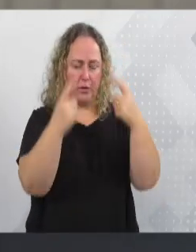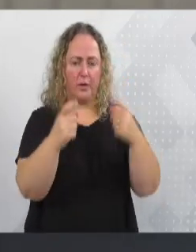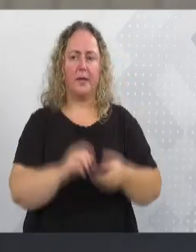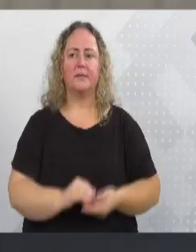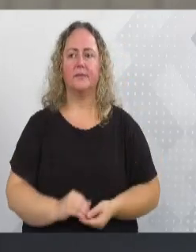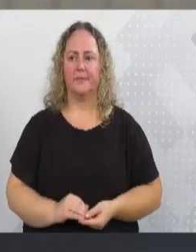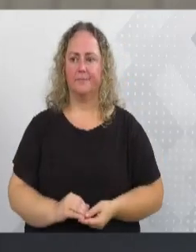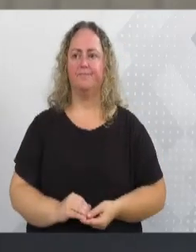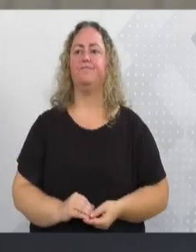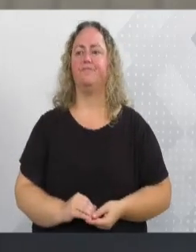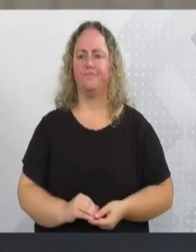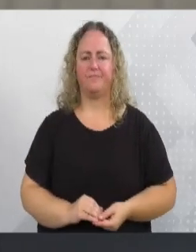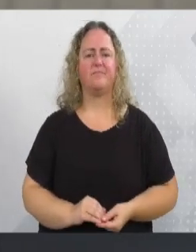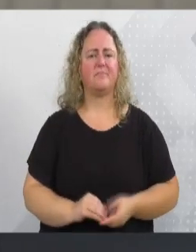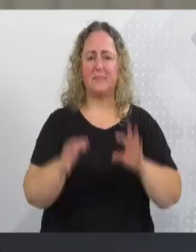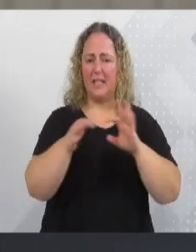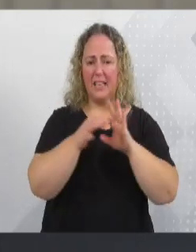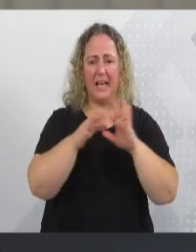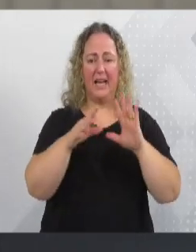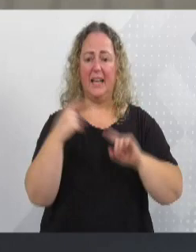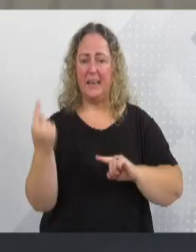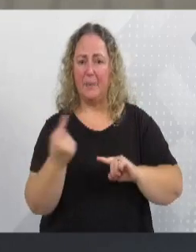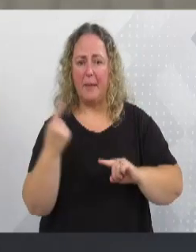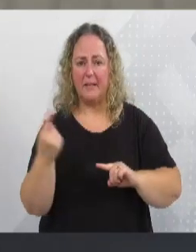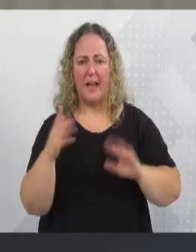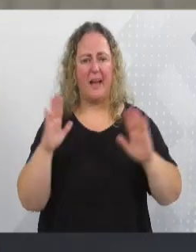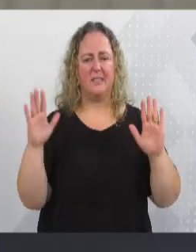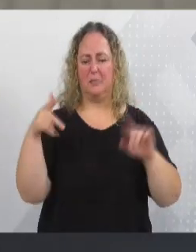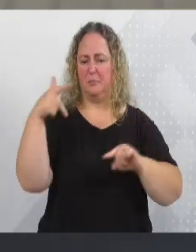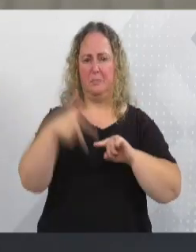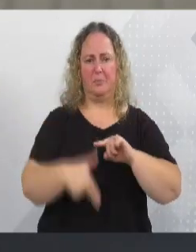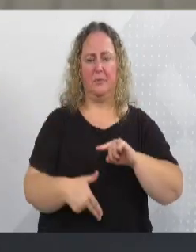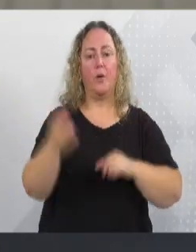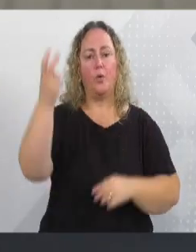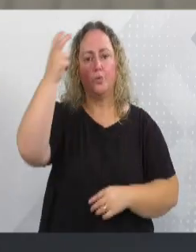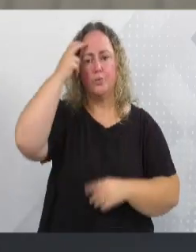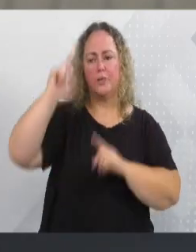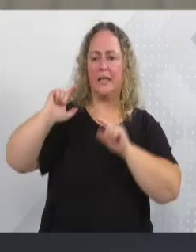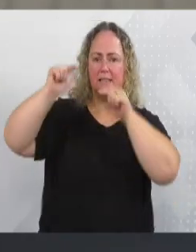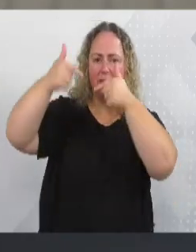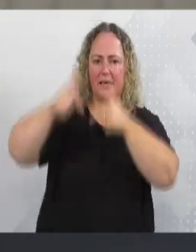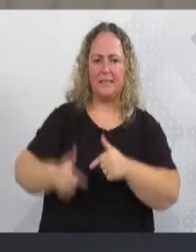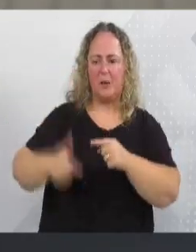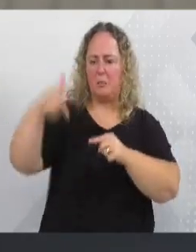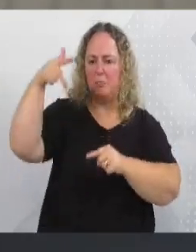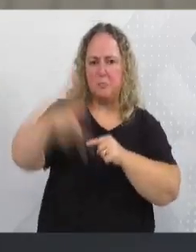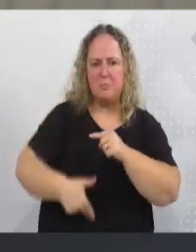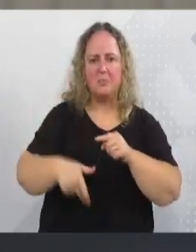é um atentado às liberdades individuais e é um atentado à cultura e tradição do nosso povo, infelizmente.